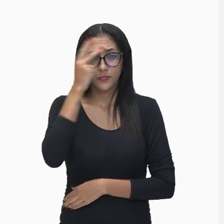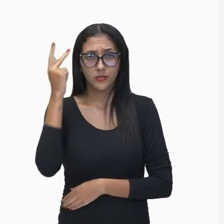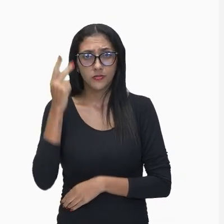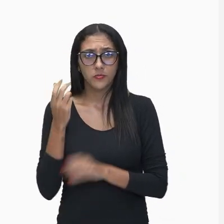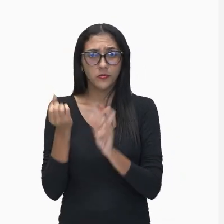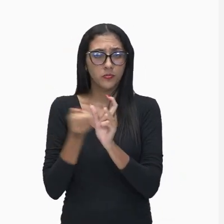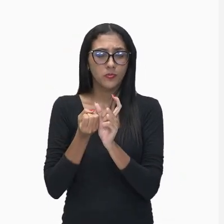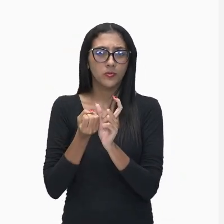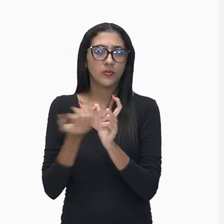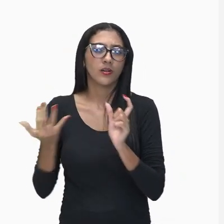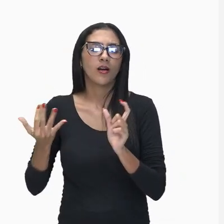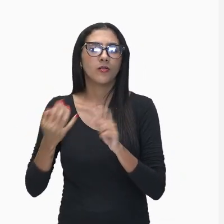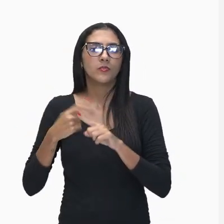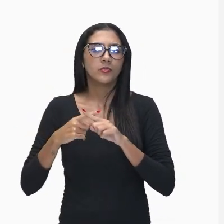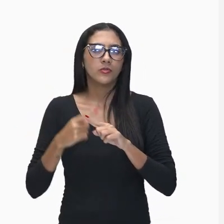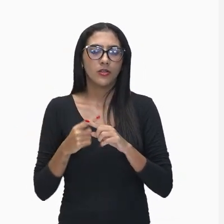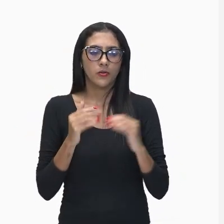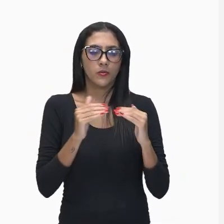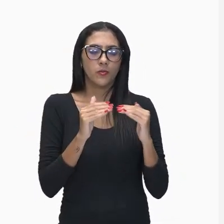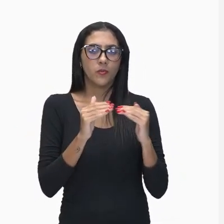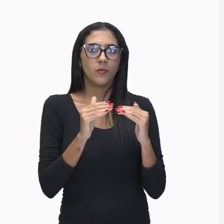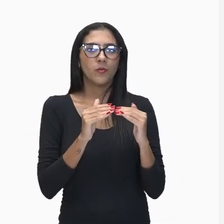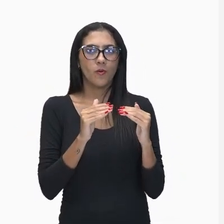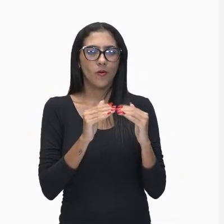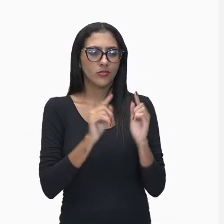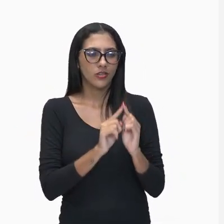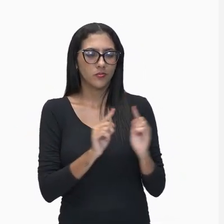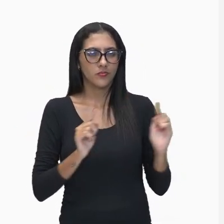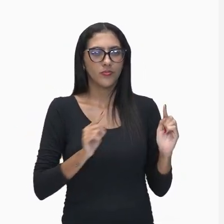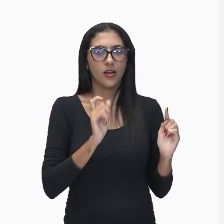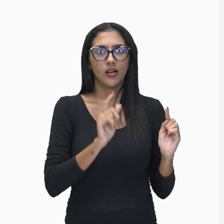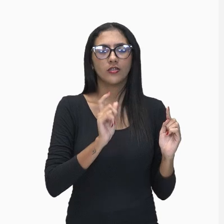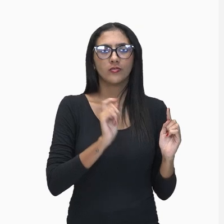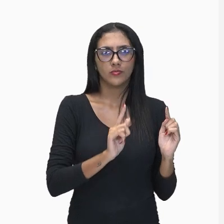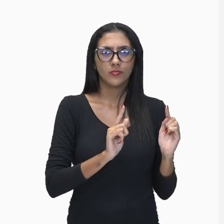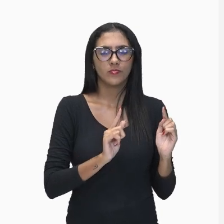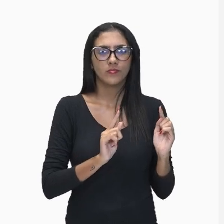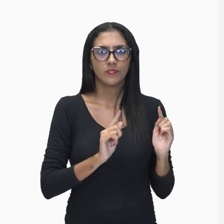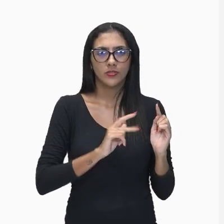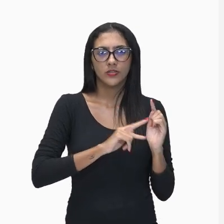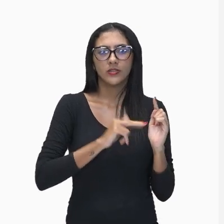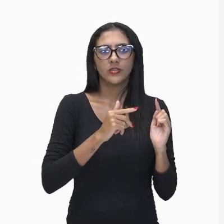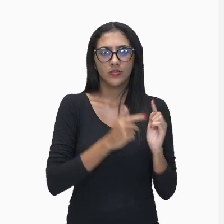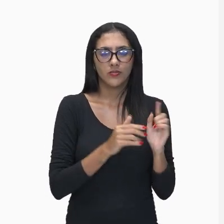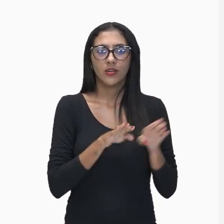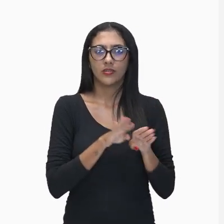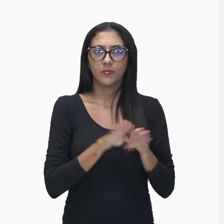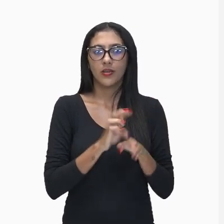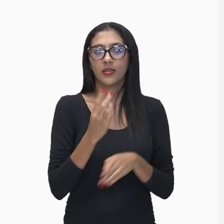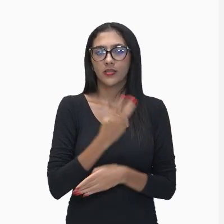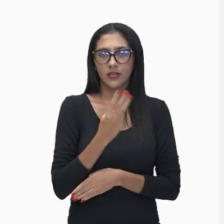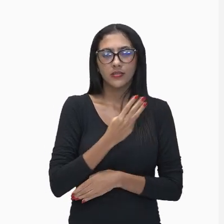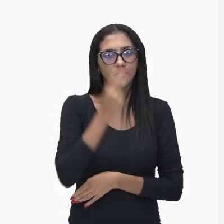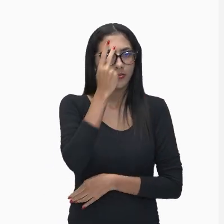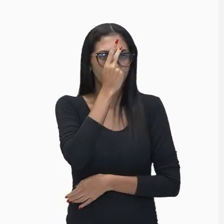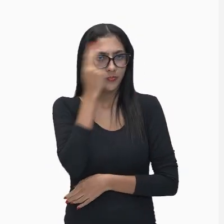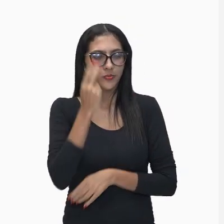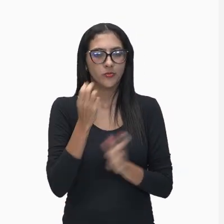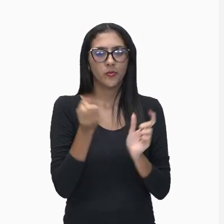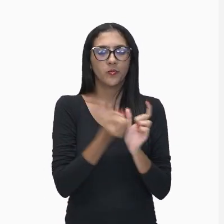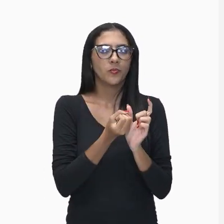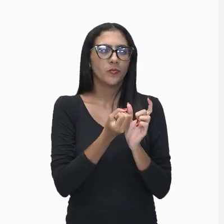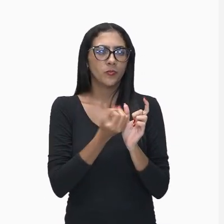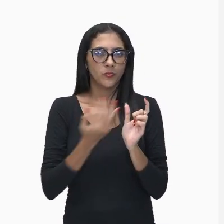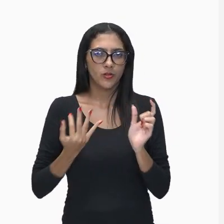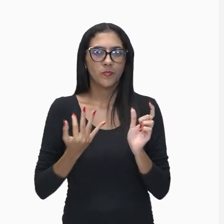com o sujeito da oração, as máscaras contaminadas, que corresponde à terceira pessoa do plural. Então, observem que aqui nós temos